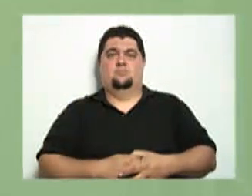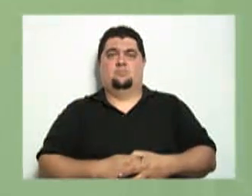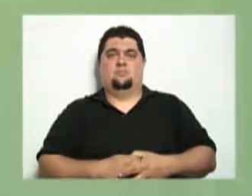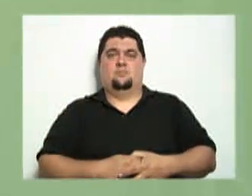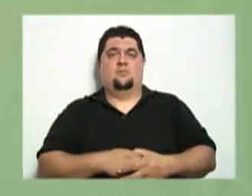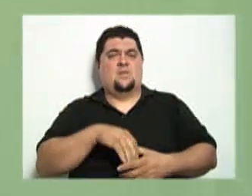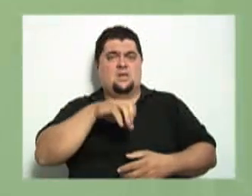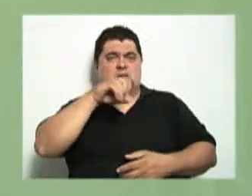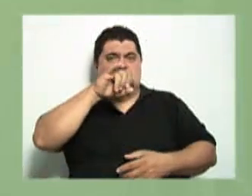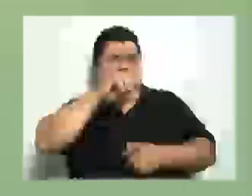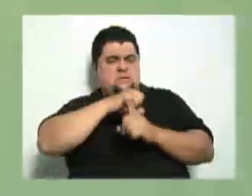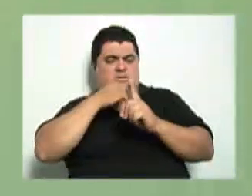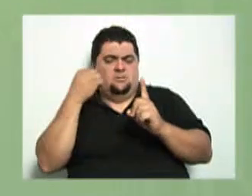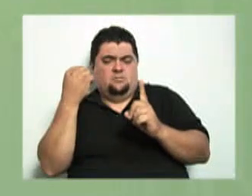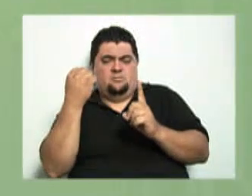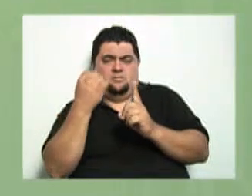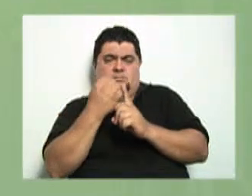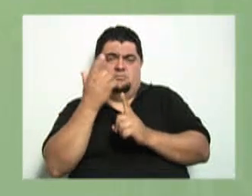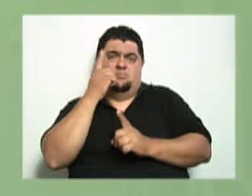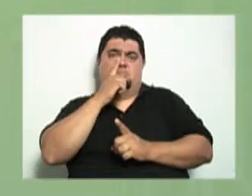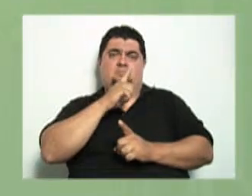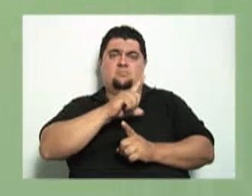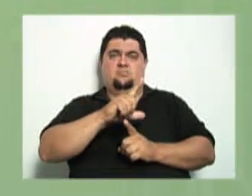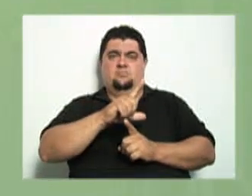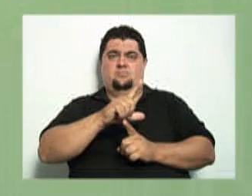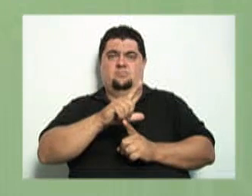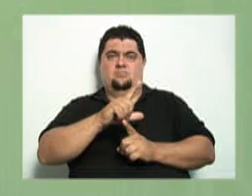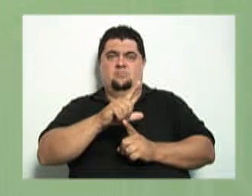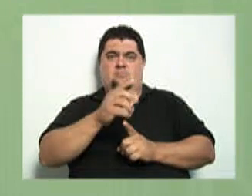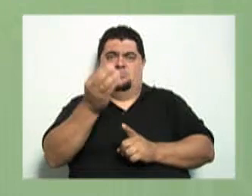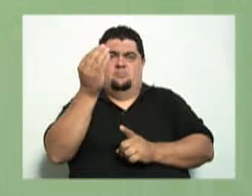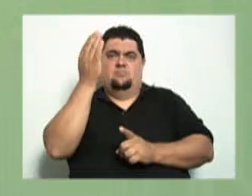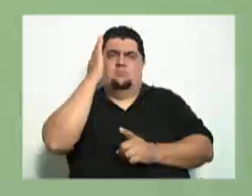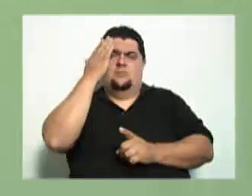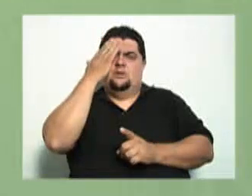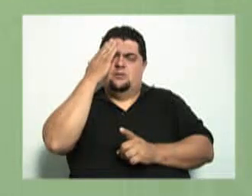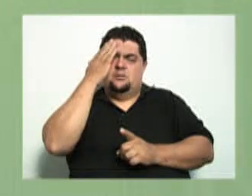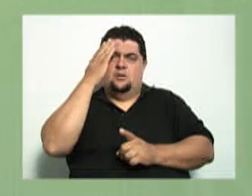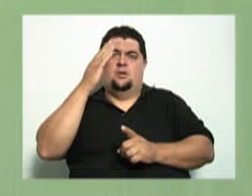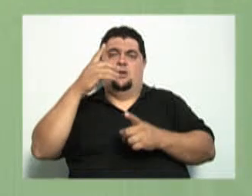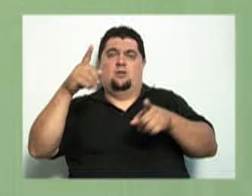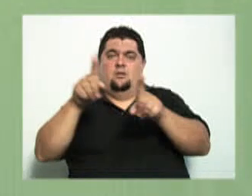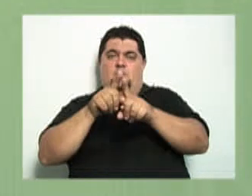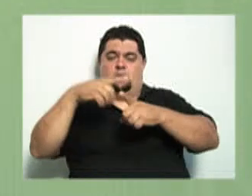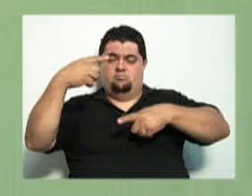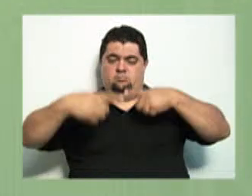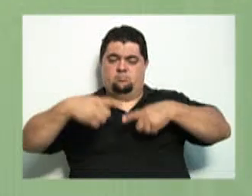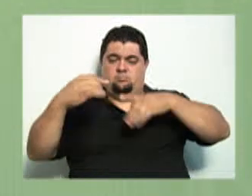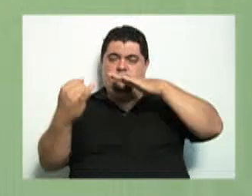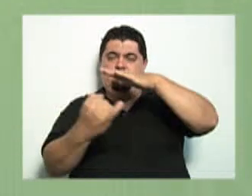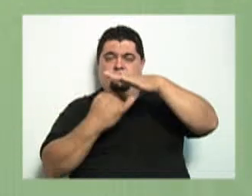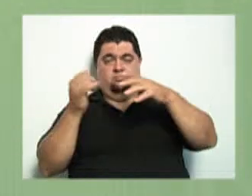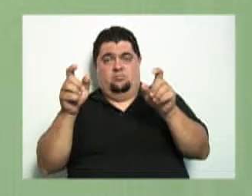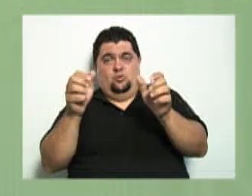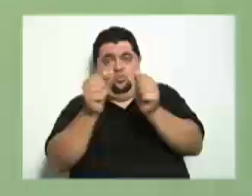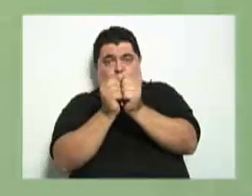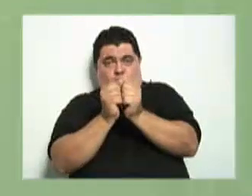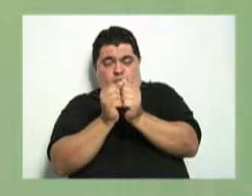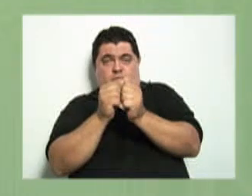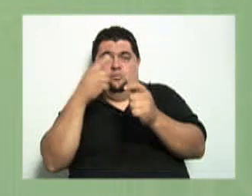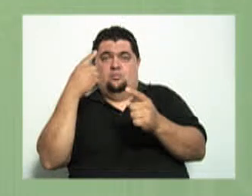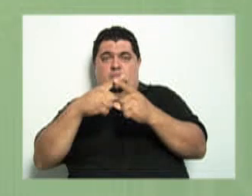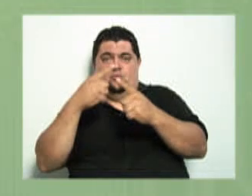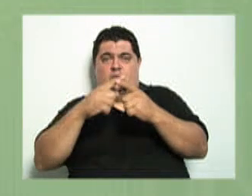Quando uma sociedade é capaz de conformar essas instituições e políticas econômicas para que